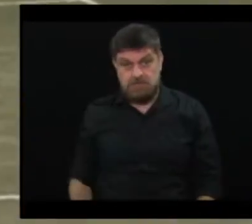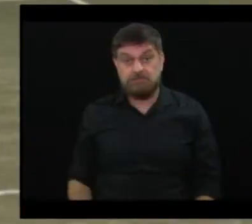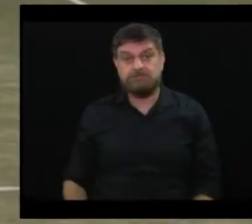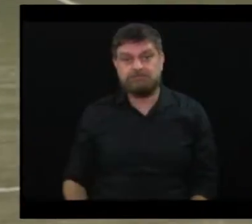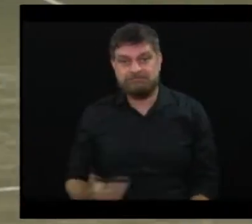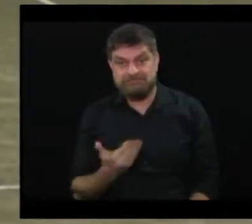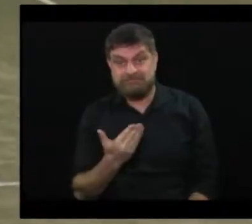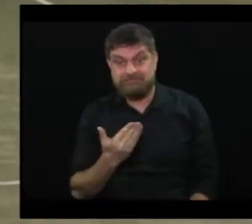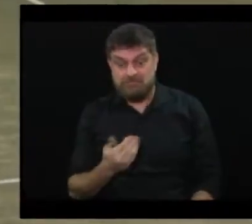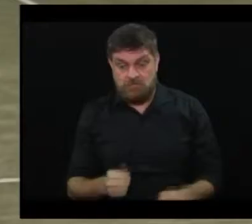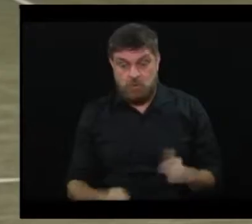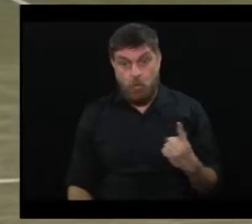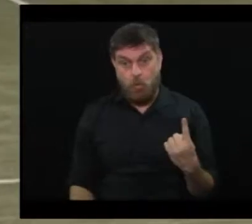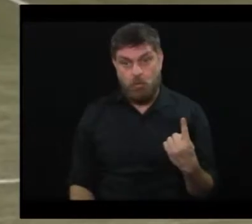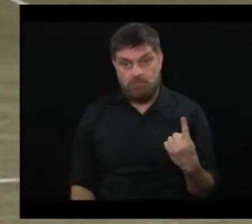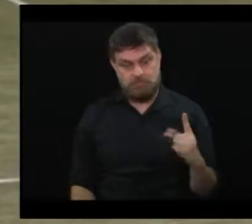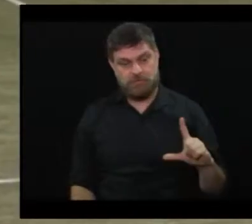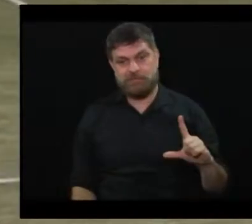1-0 Londrina.